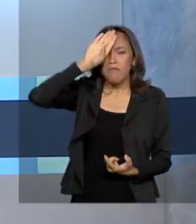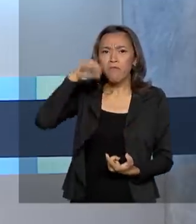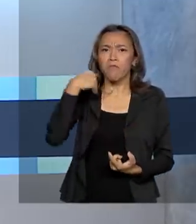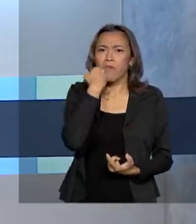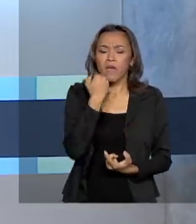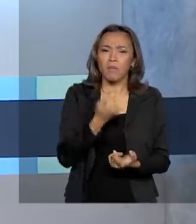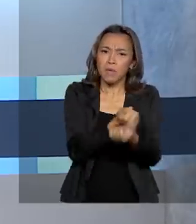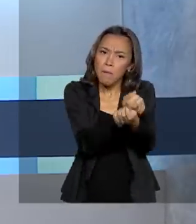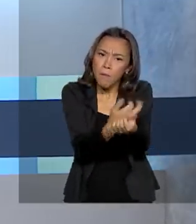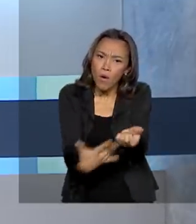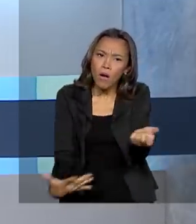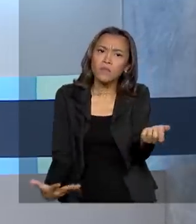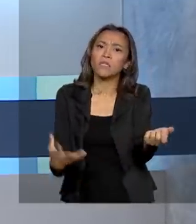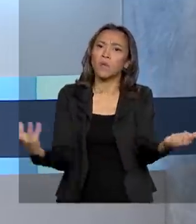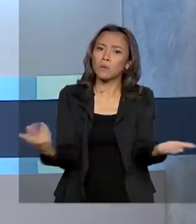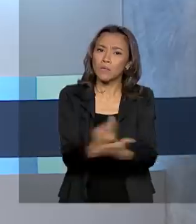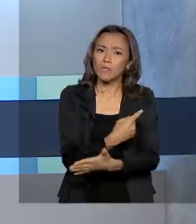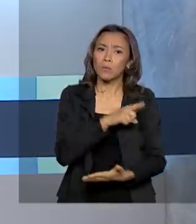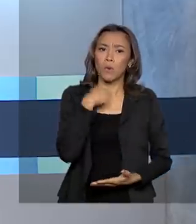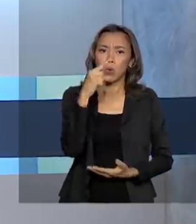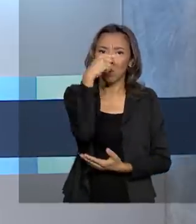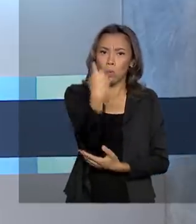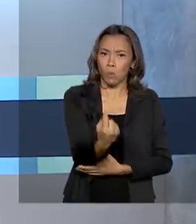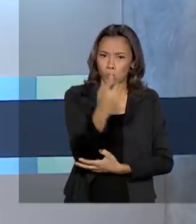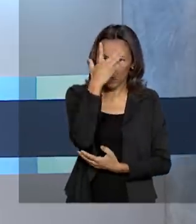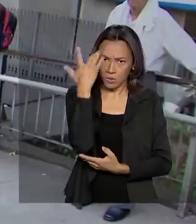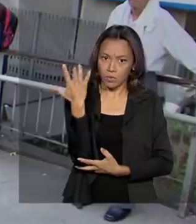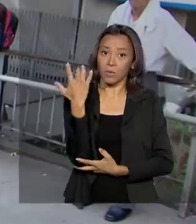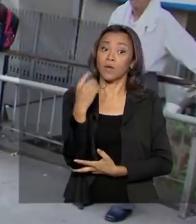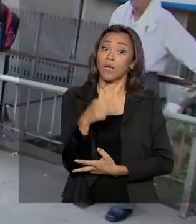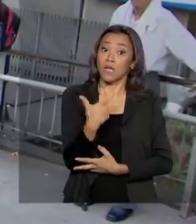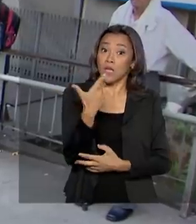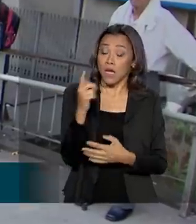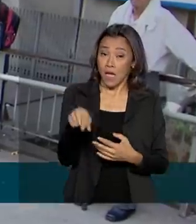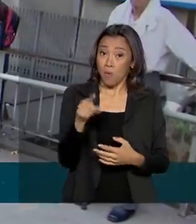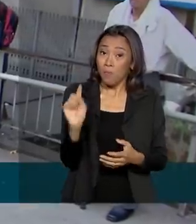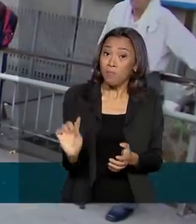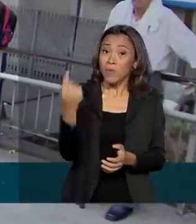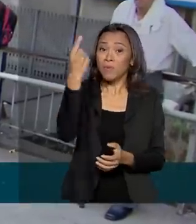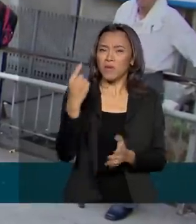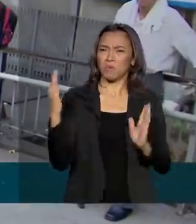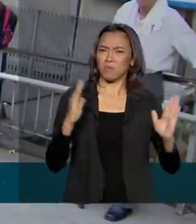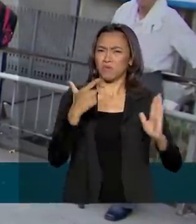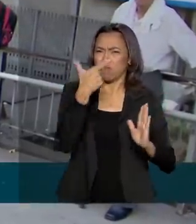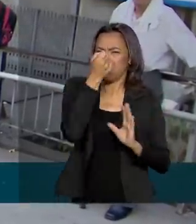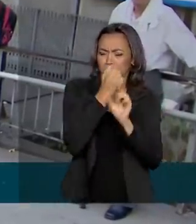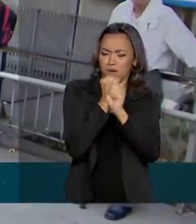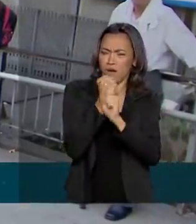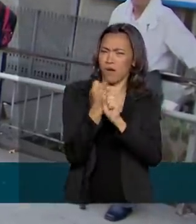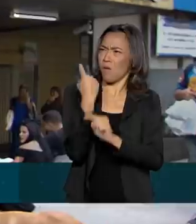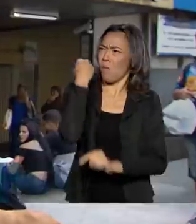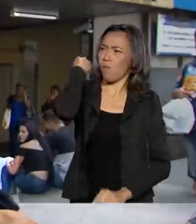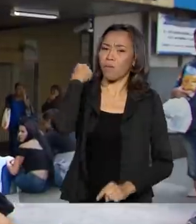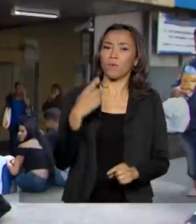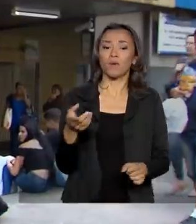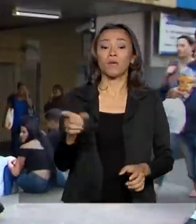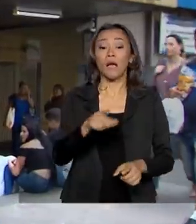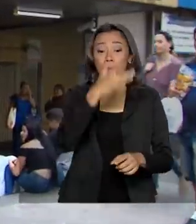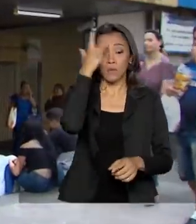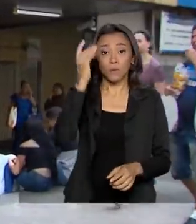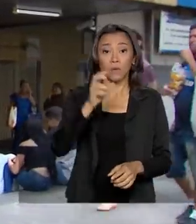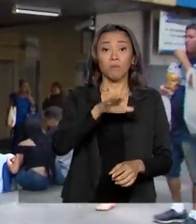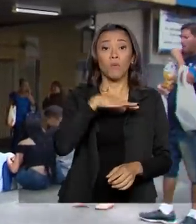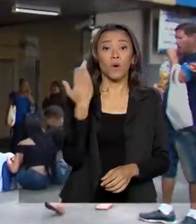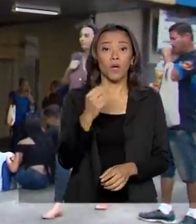começo do mês é o primeiro caso em 20 anos a vítima tinha 52 anos que morreu no dia 11 deste mês